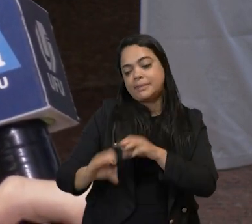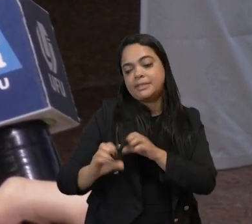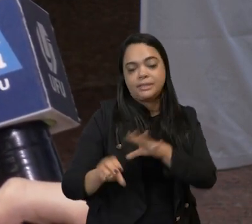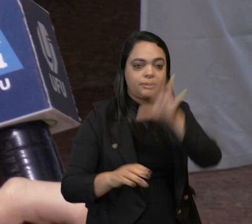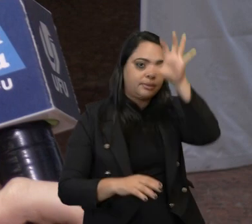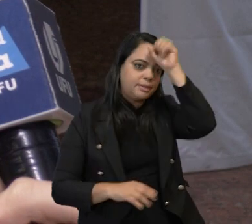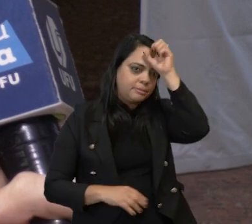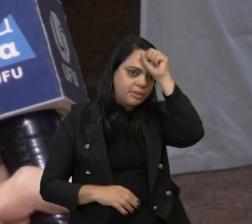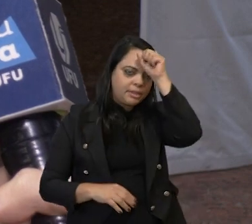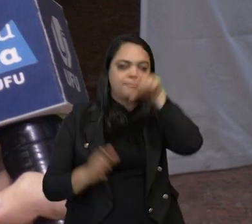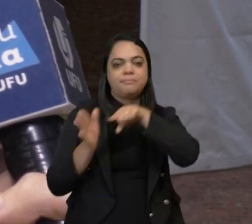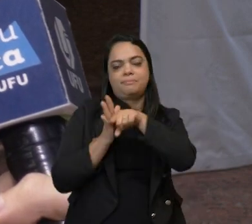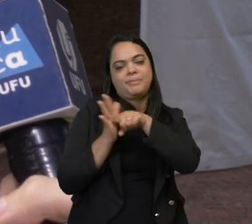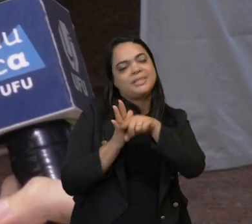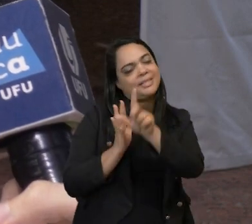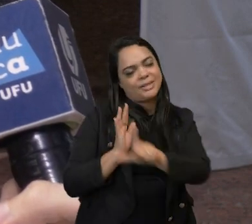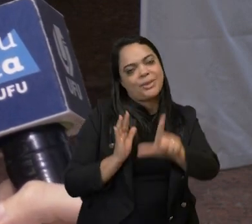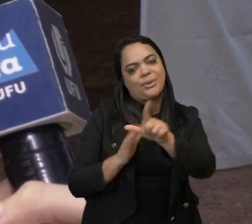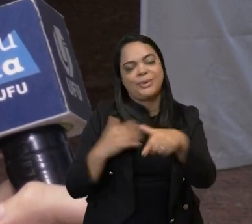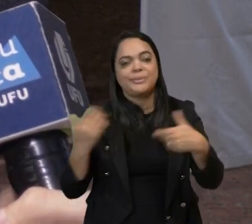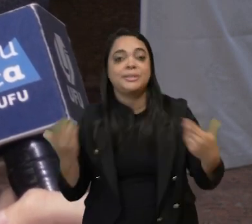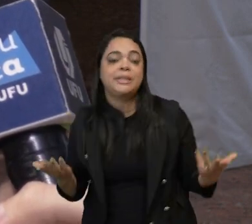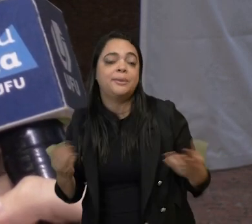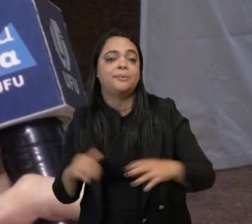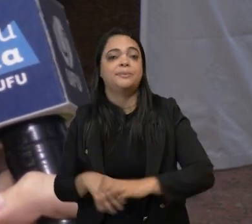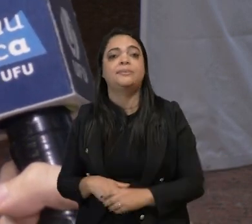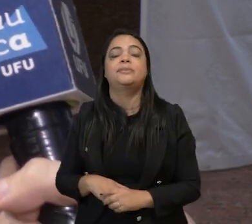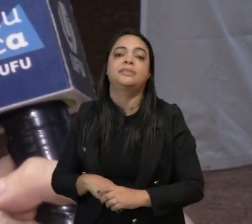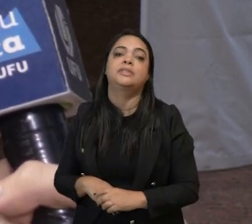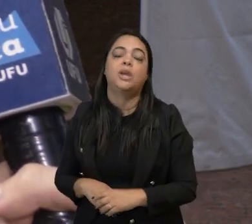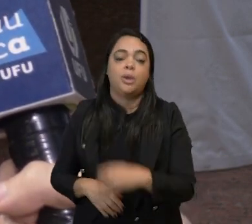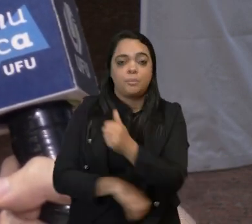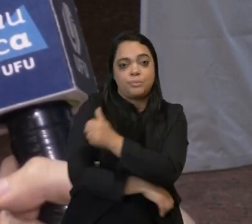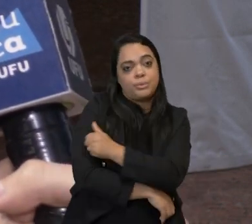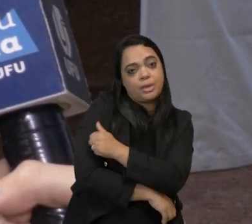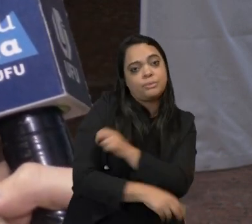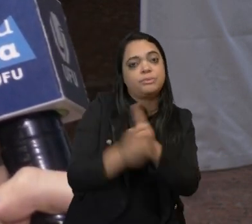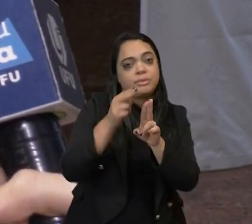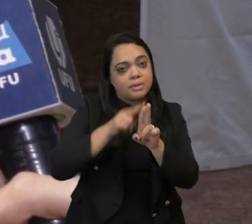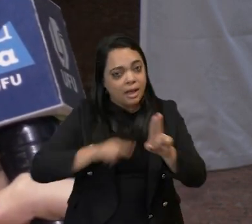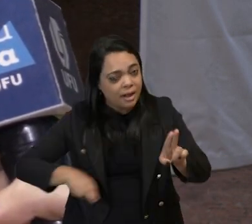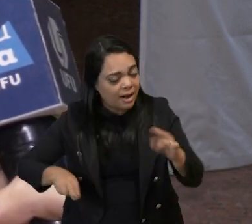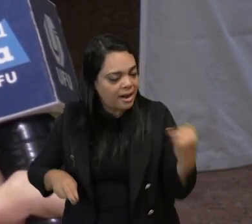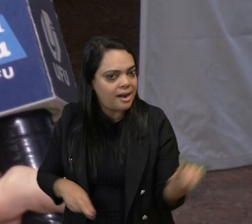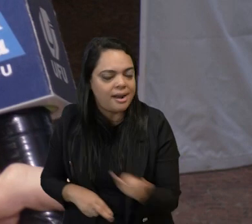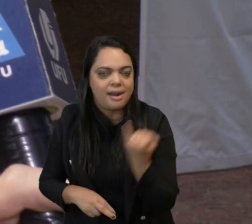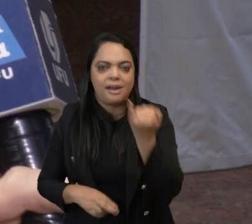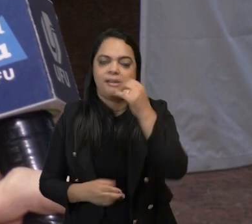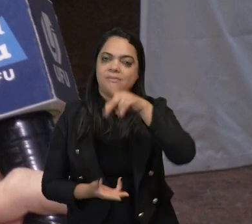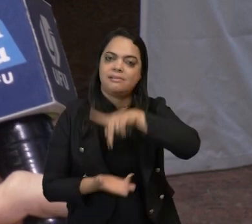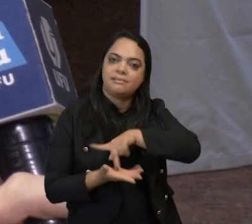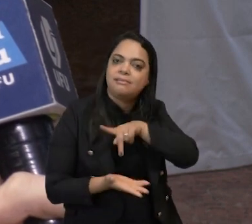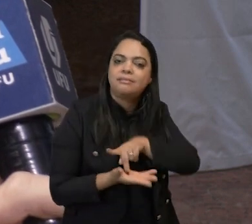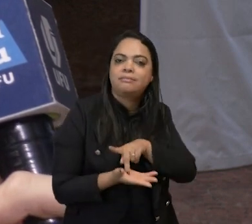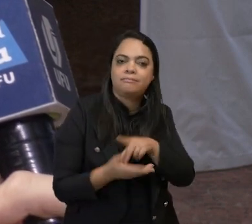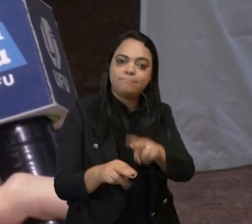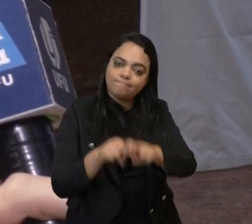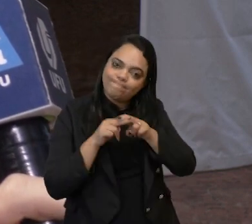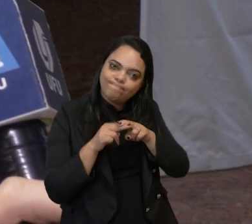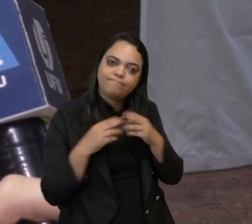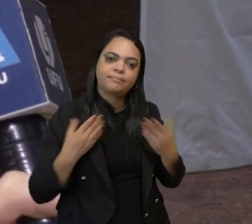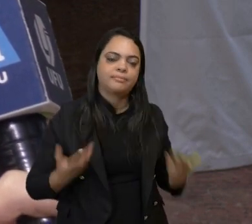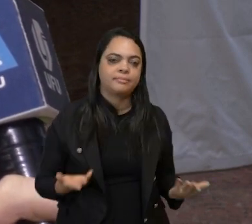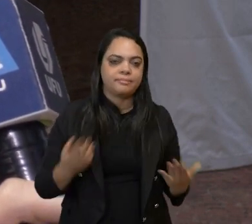também de ensino e aprendizagem e de pesquisa evidentemente né então é para estudantes da UFU acho que é fundamental